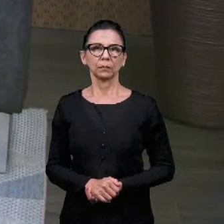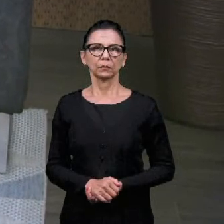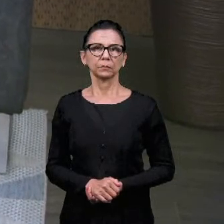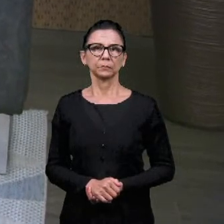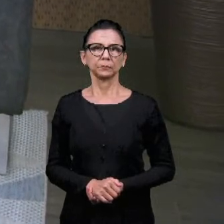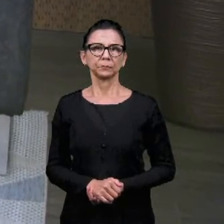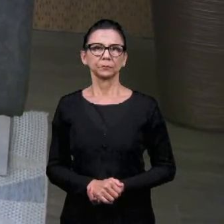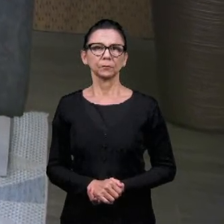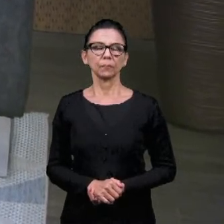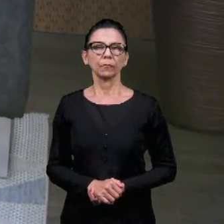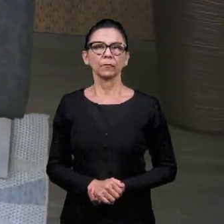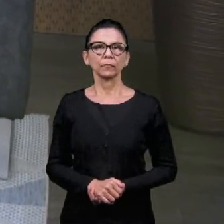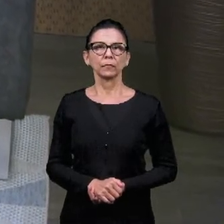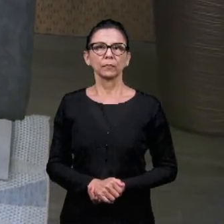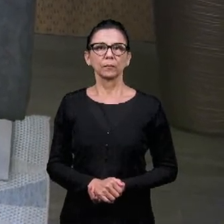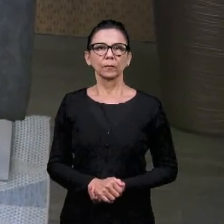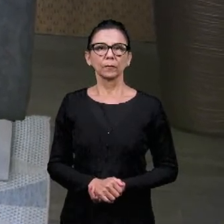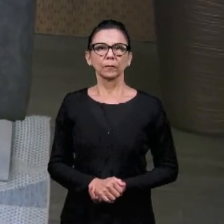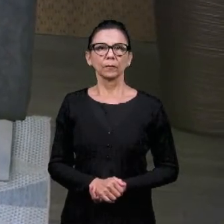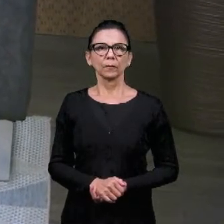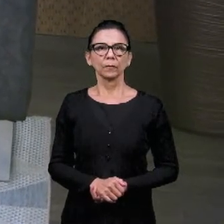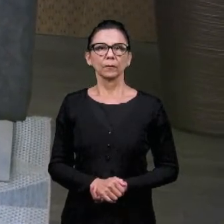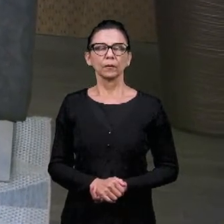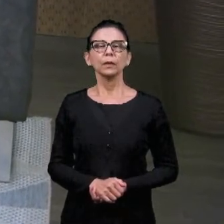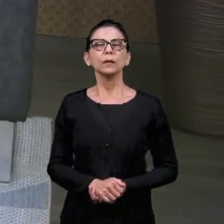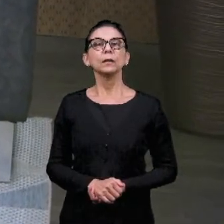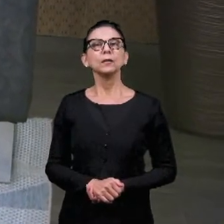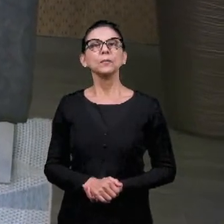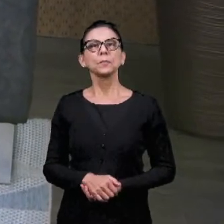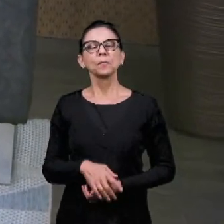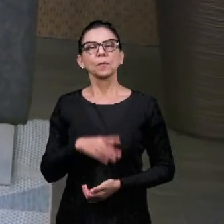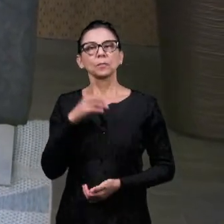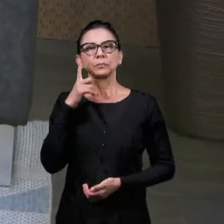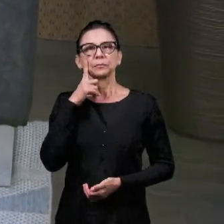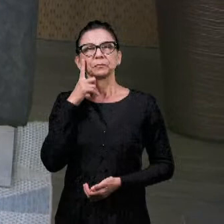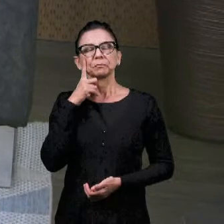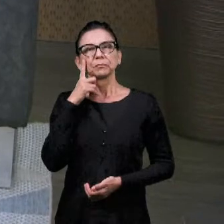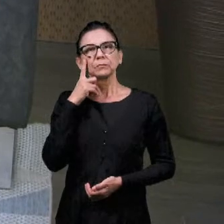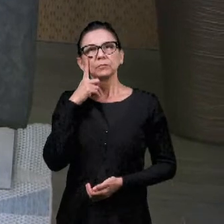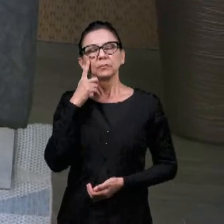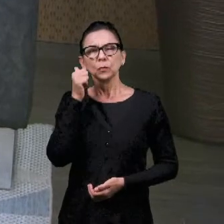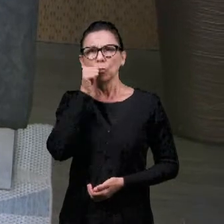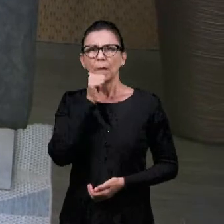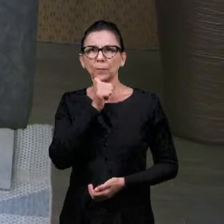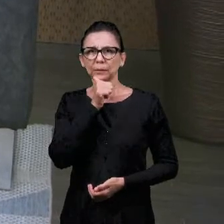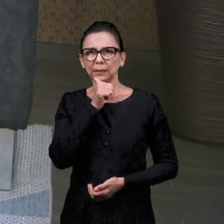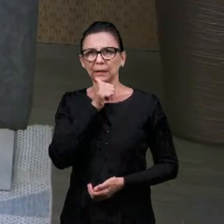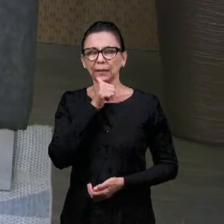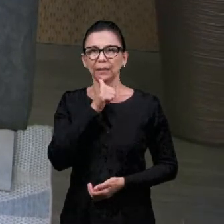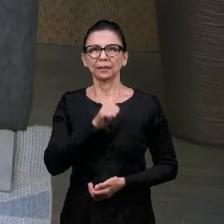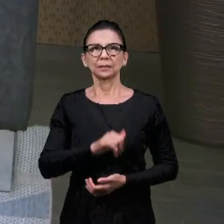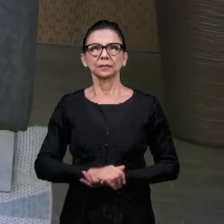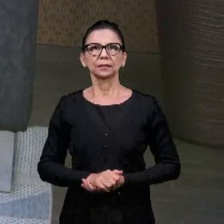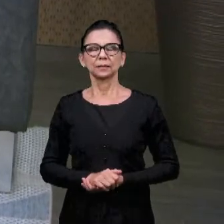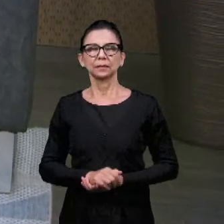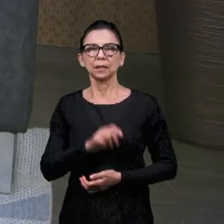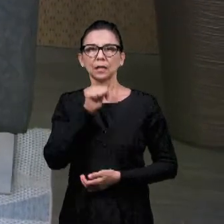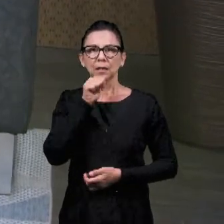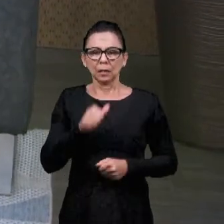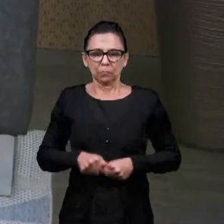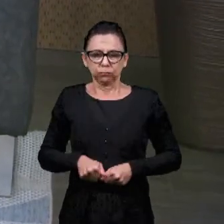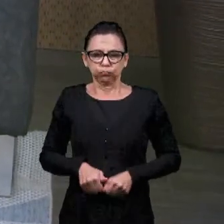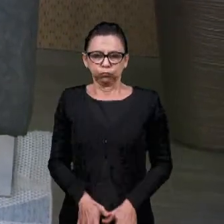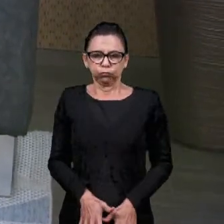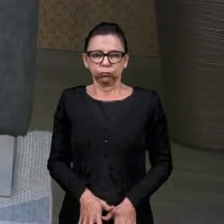daquele episódio em especial, quando aquela mulher do fluxo de sangue, ela toca na orla das vestes de